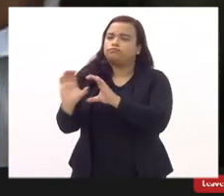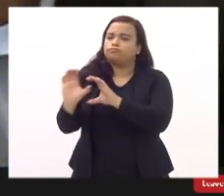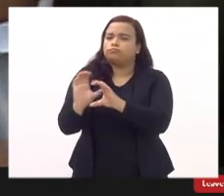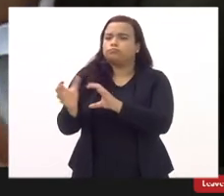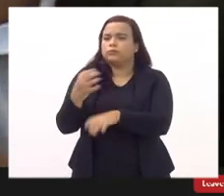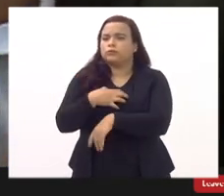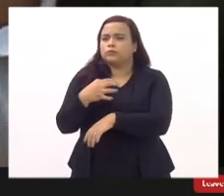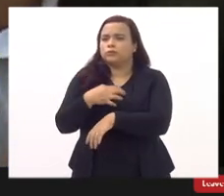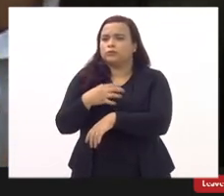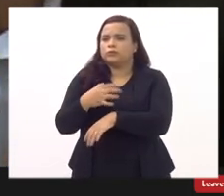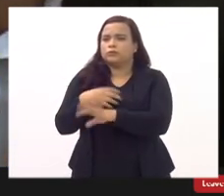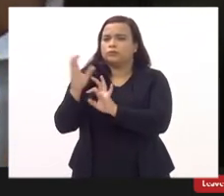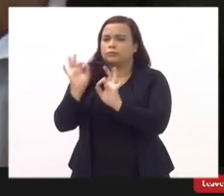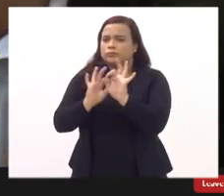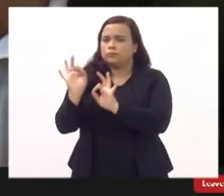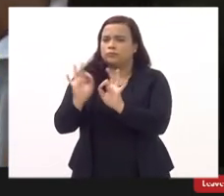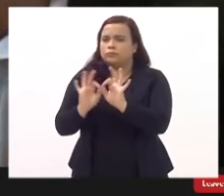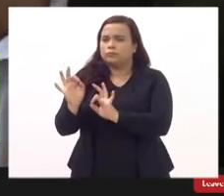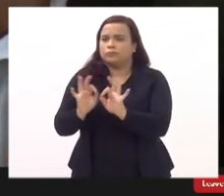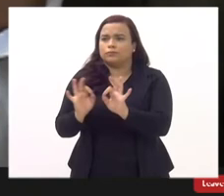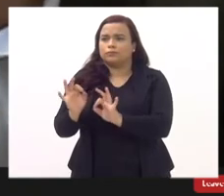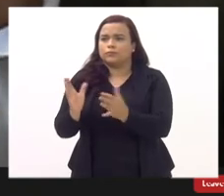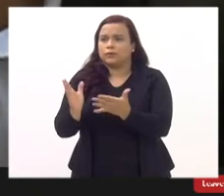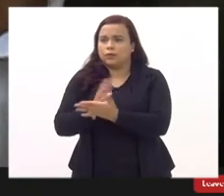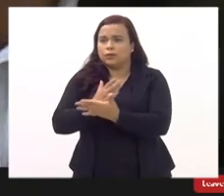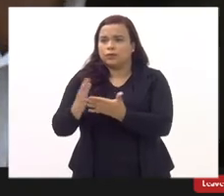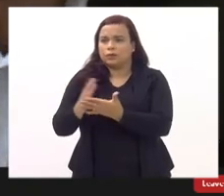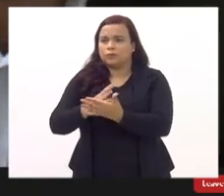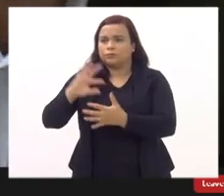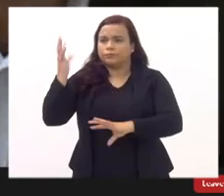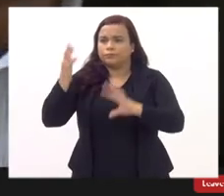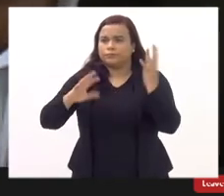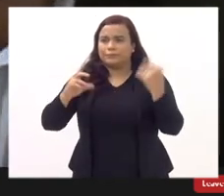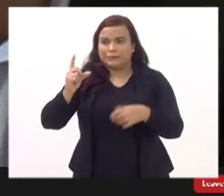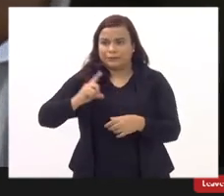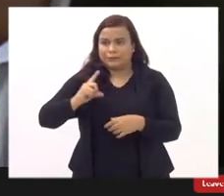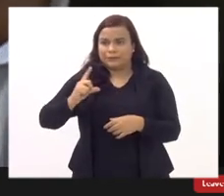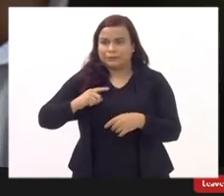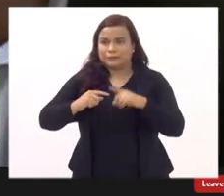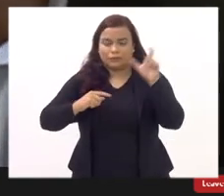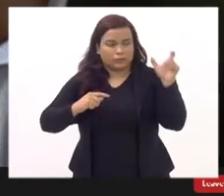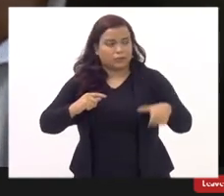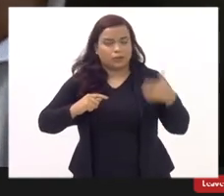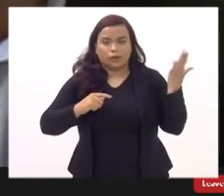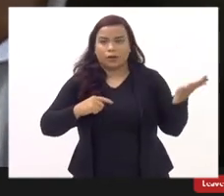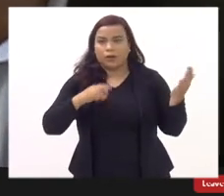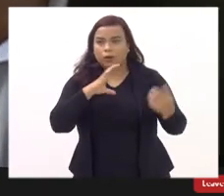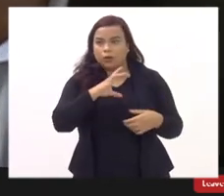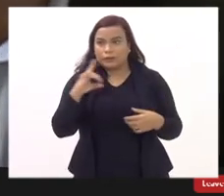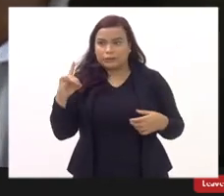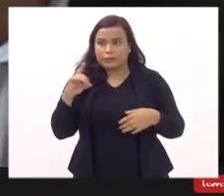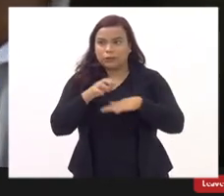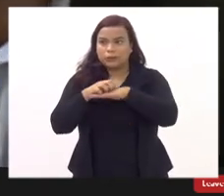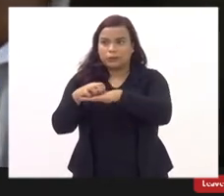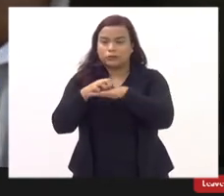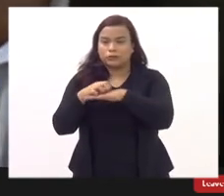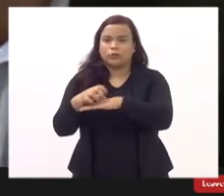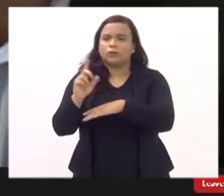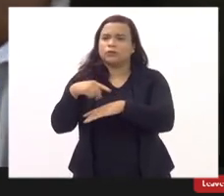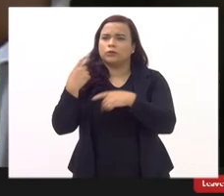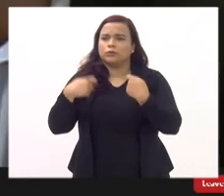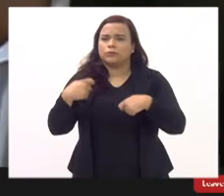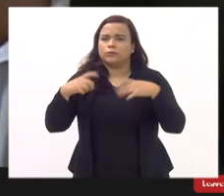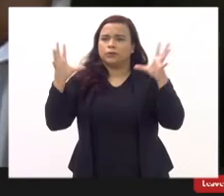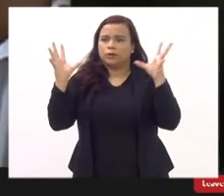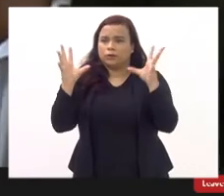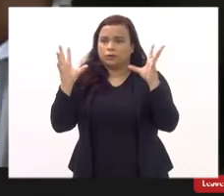está modelando algumas situações, né, Morena? Sim. Morena é nosso coordenador de transporte. A gente precisa refinar isso para a